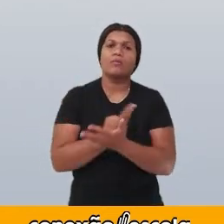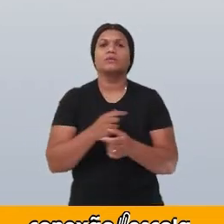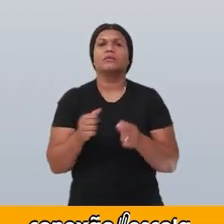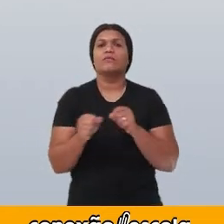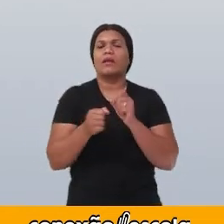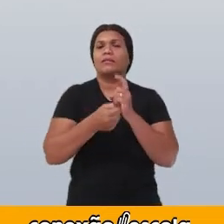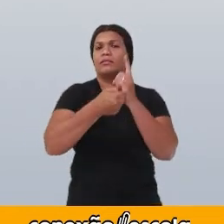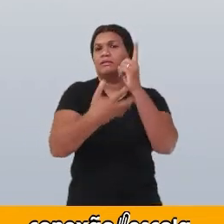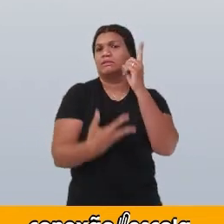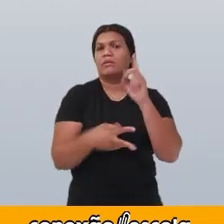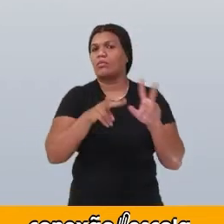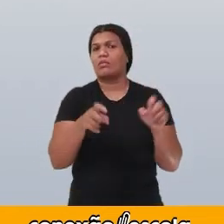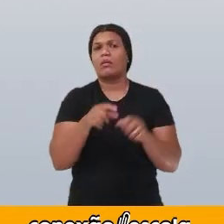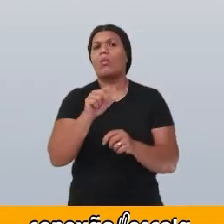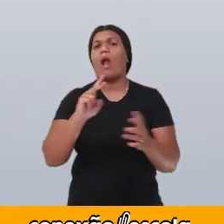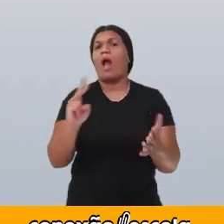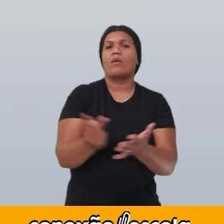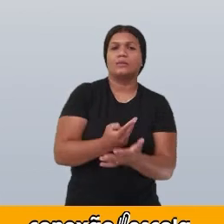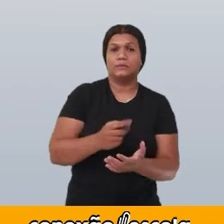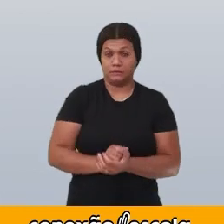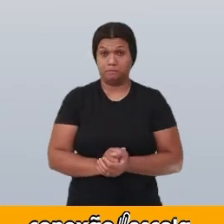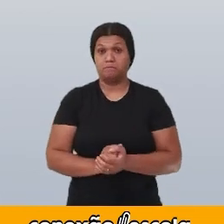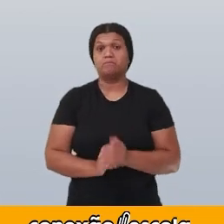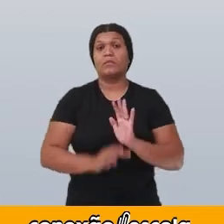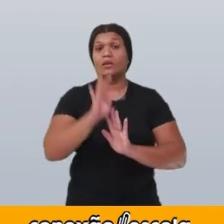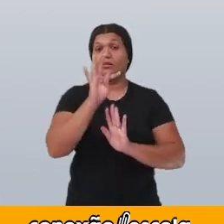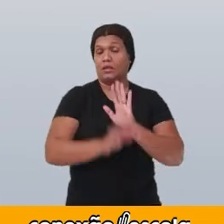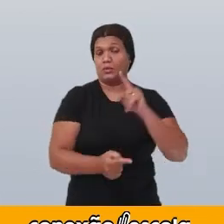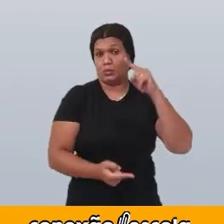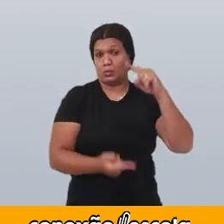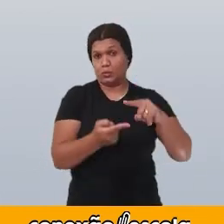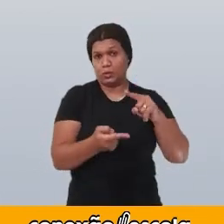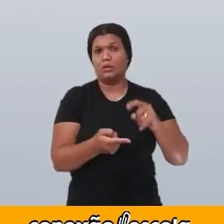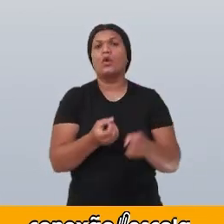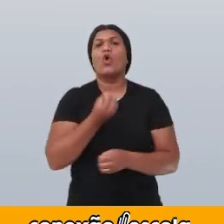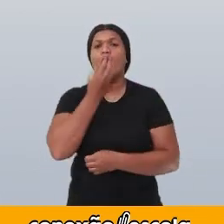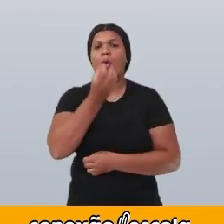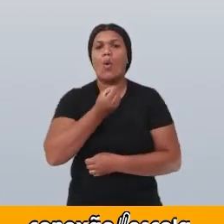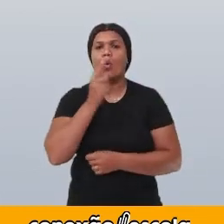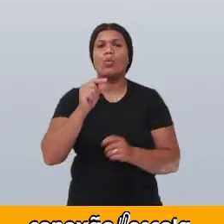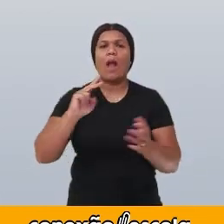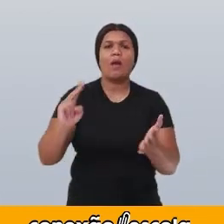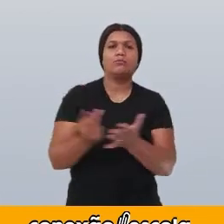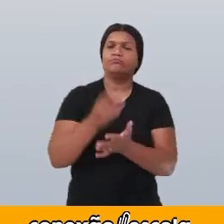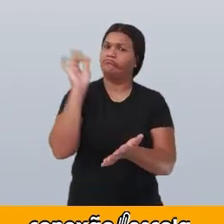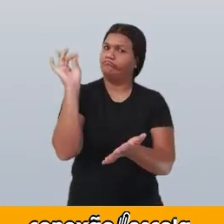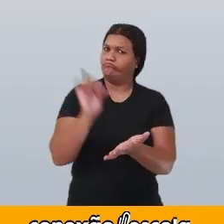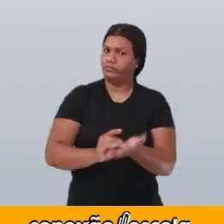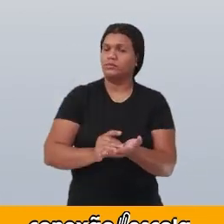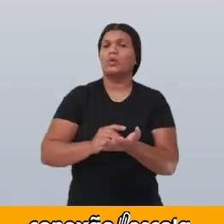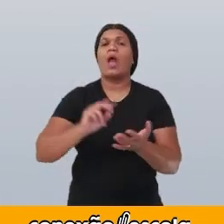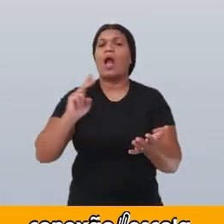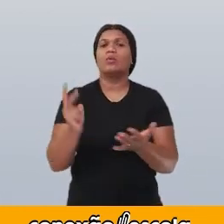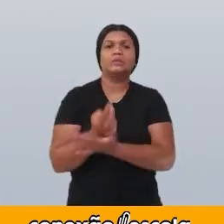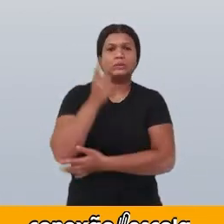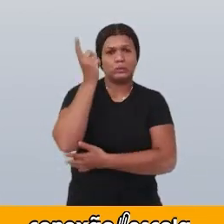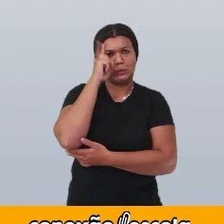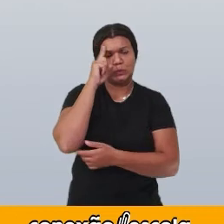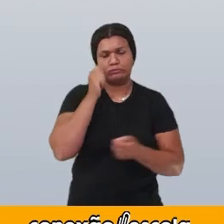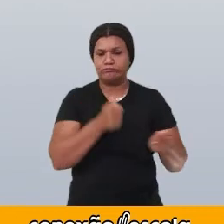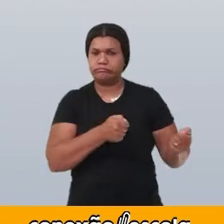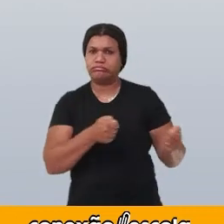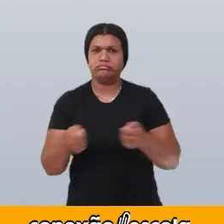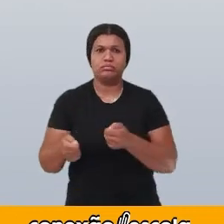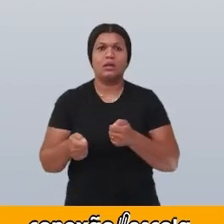respeito deles. É um texto geralmente mais curto, relata fatos reais, fatos do cotidiano, e